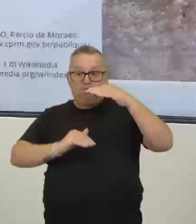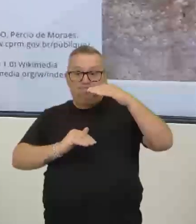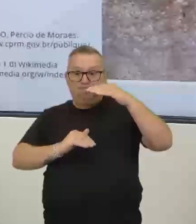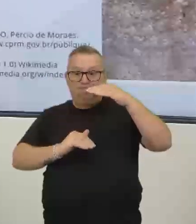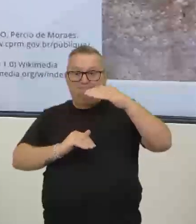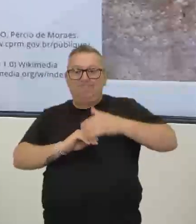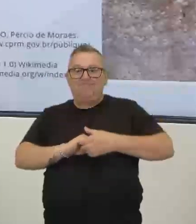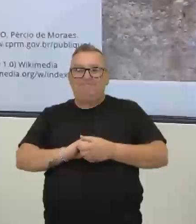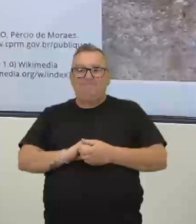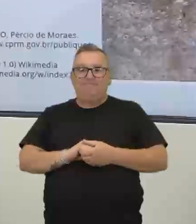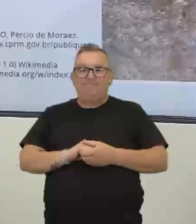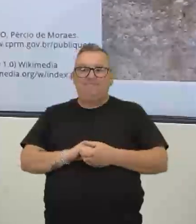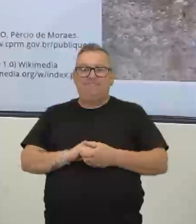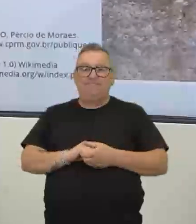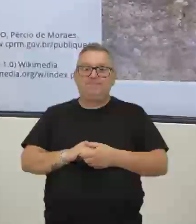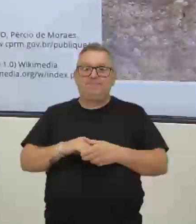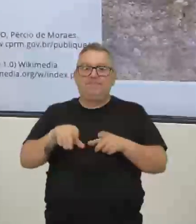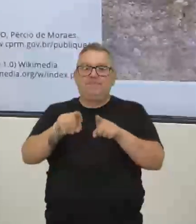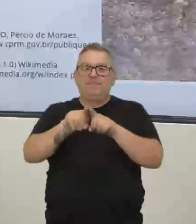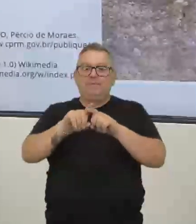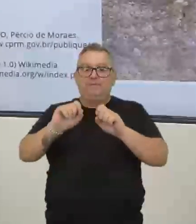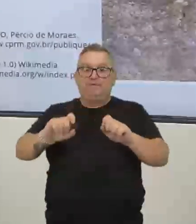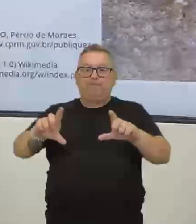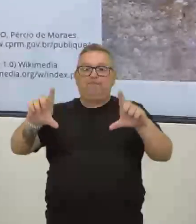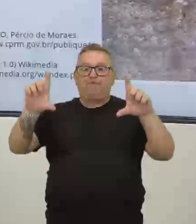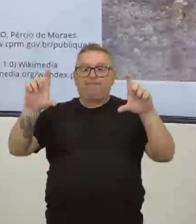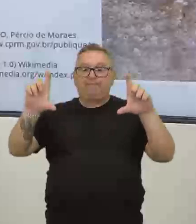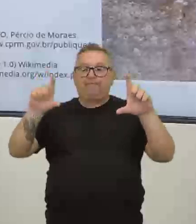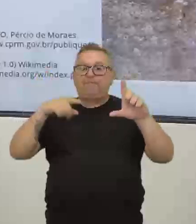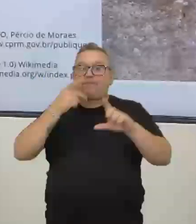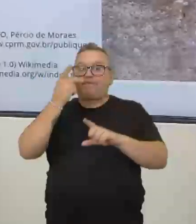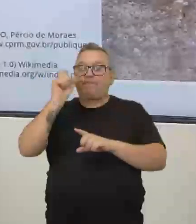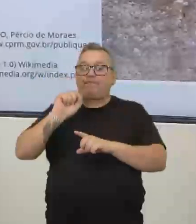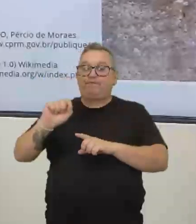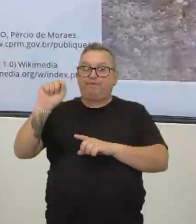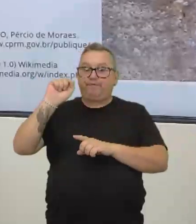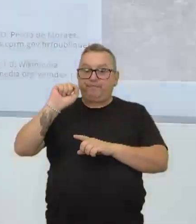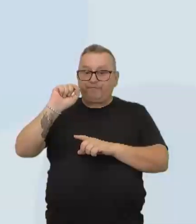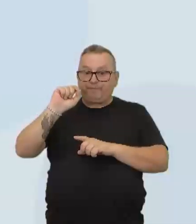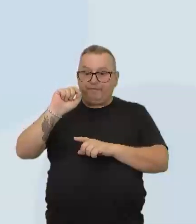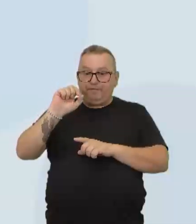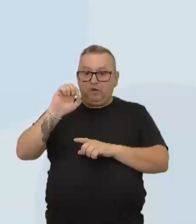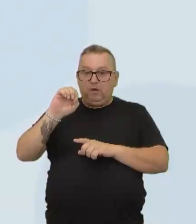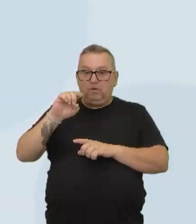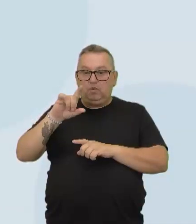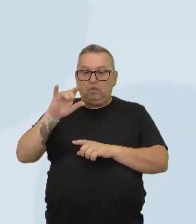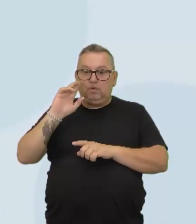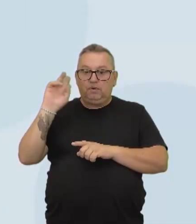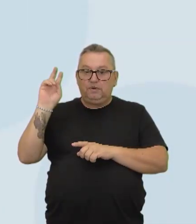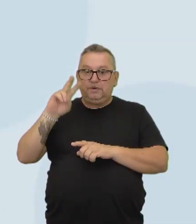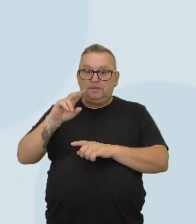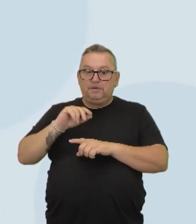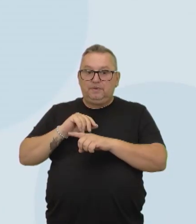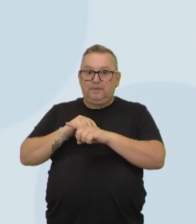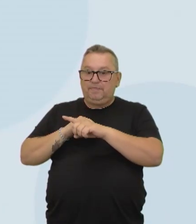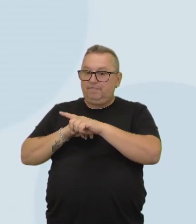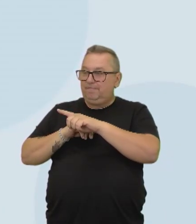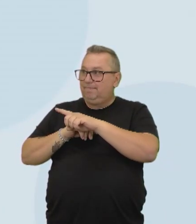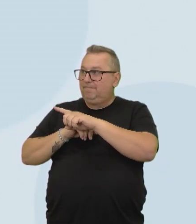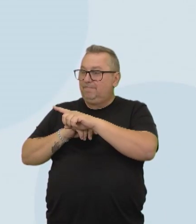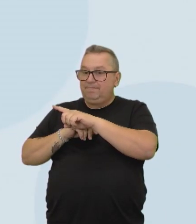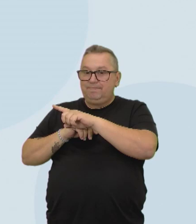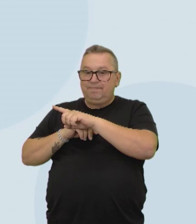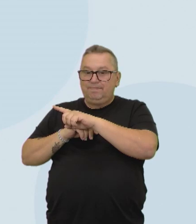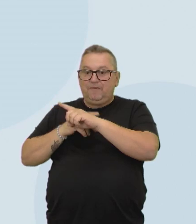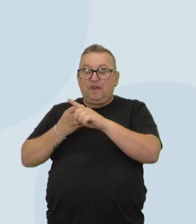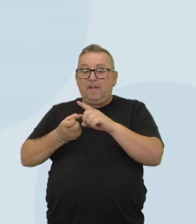né? E nós temos aí na próxima tela, né, o que ele fala aí sobre o horizonte do solo. Então a estrutura de um solo compreende